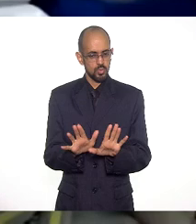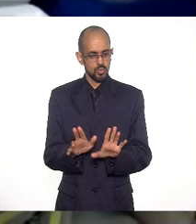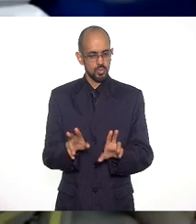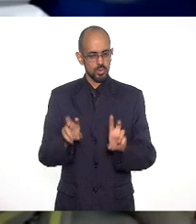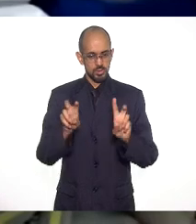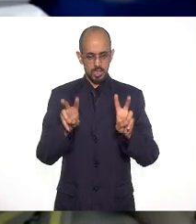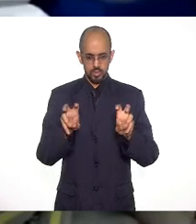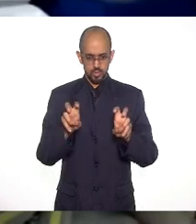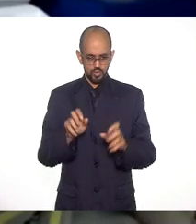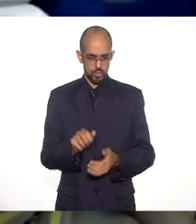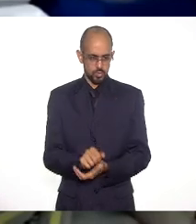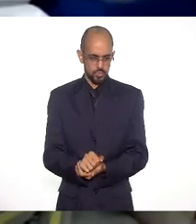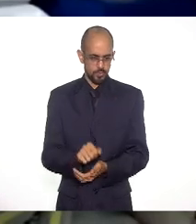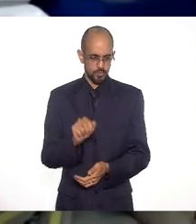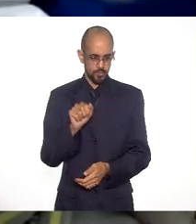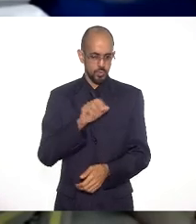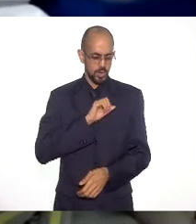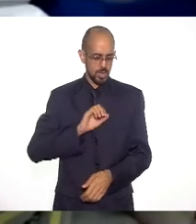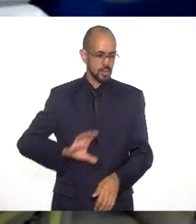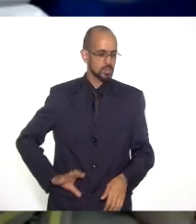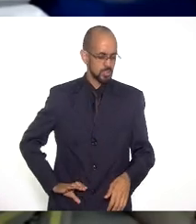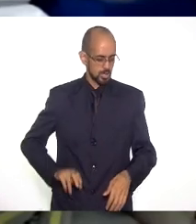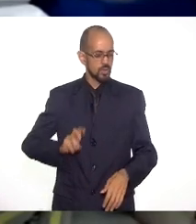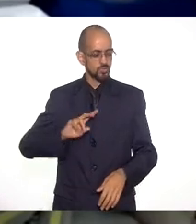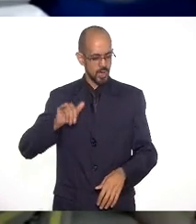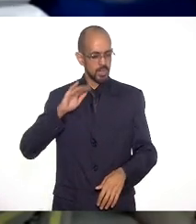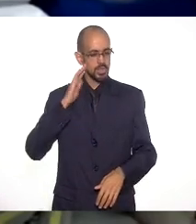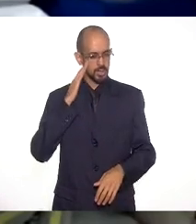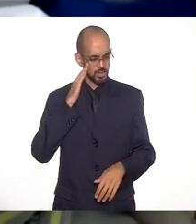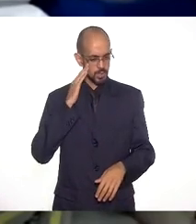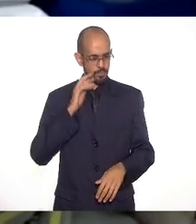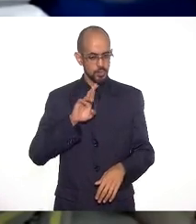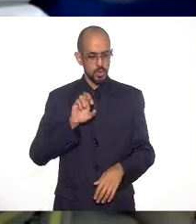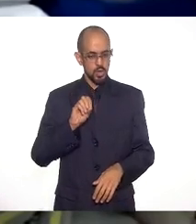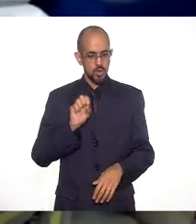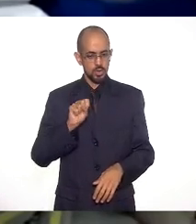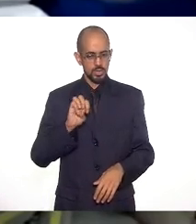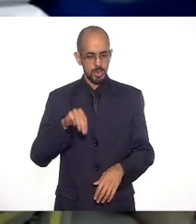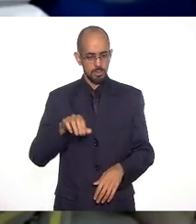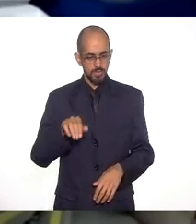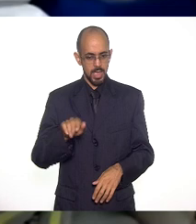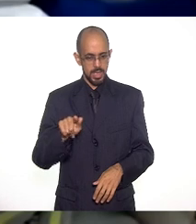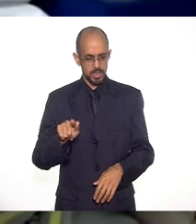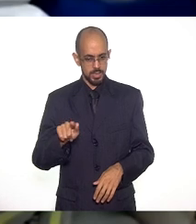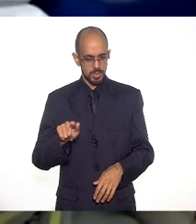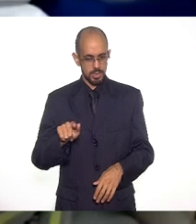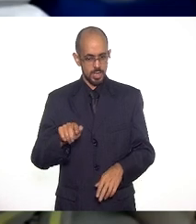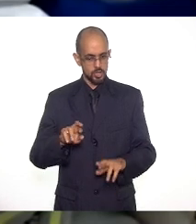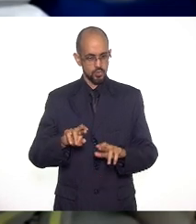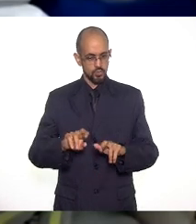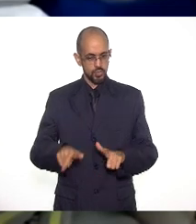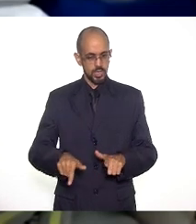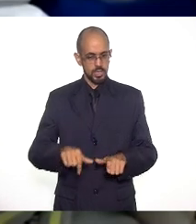E aí o André vai entender, não tenho dúvida, que a diferença, Rosenberg, de votar quinta e votar terça é ter